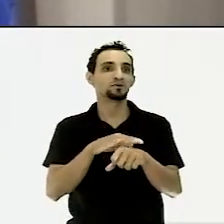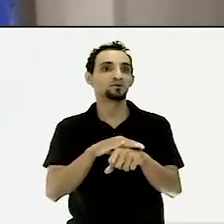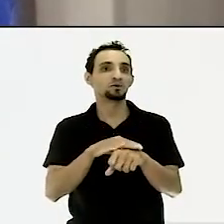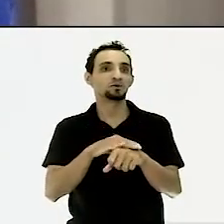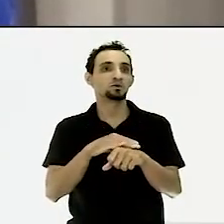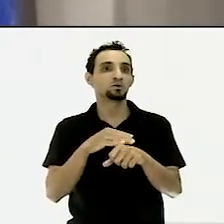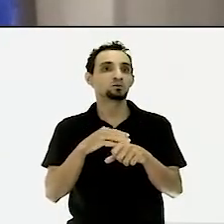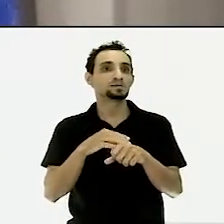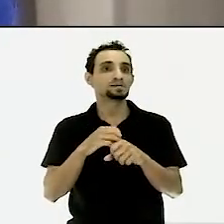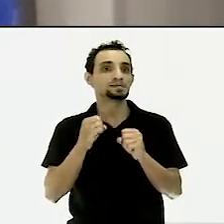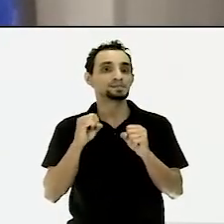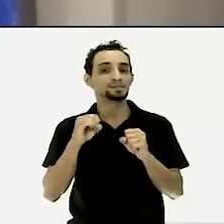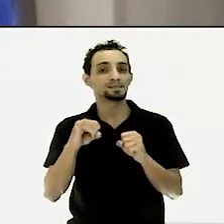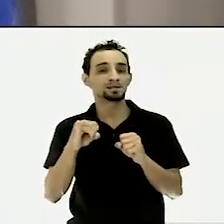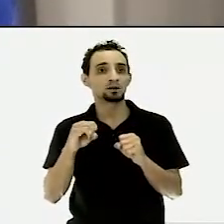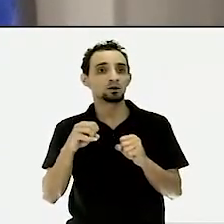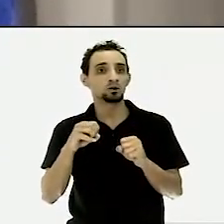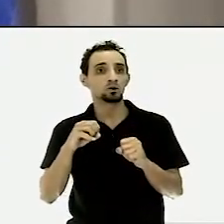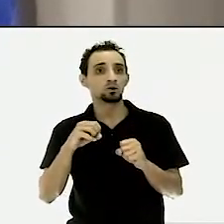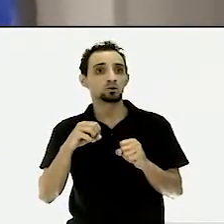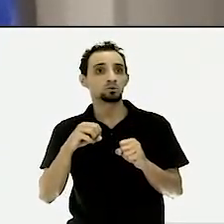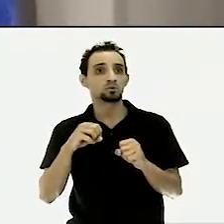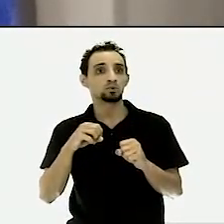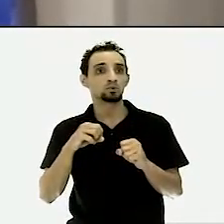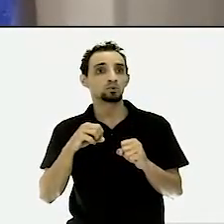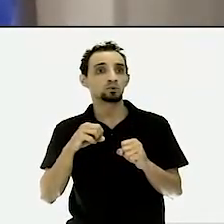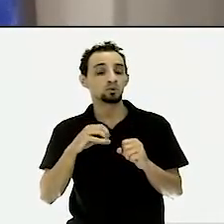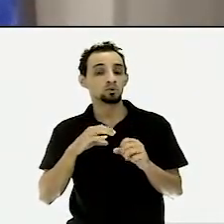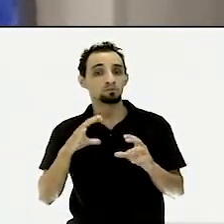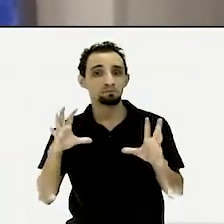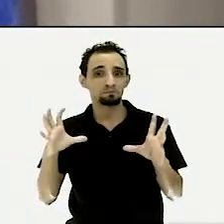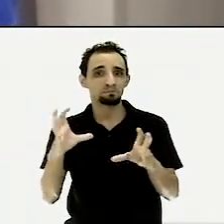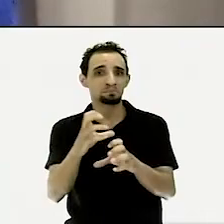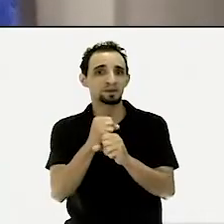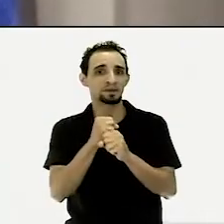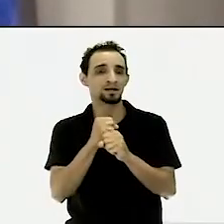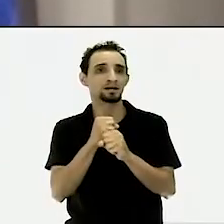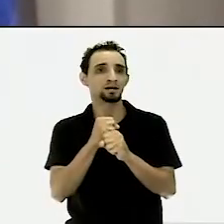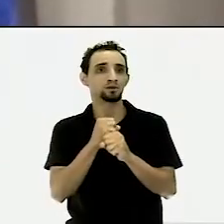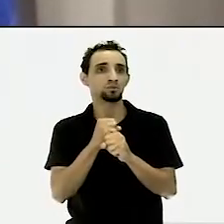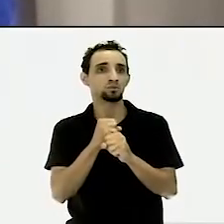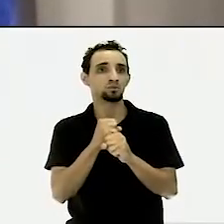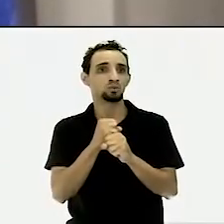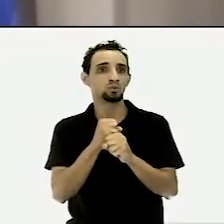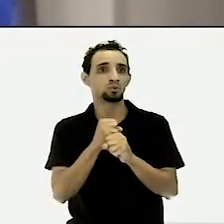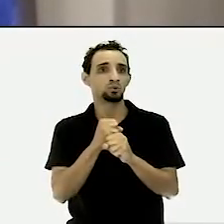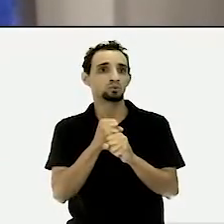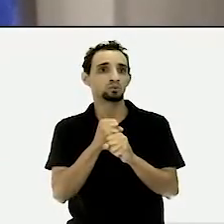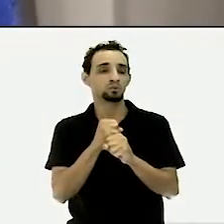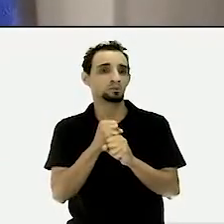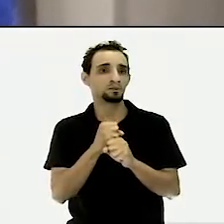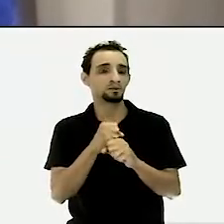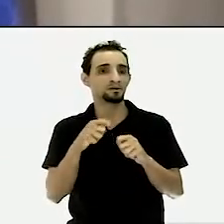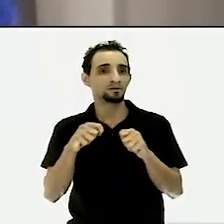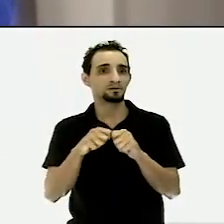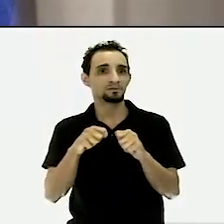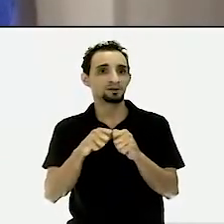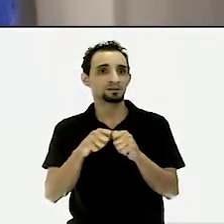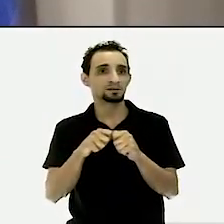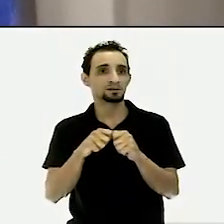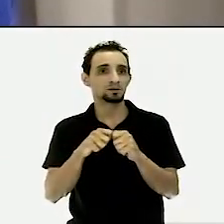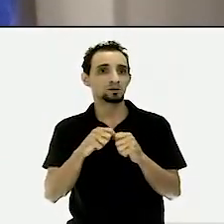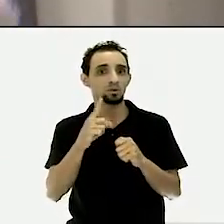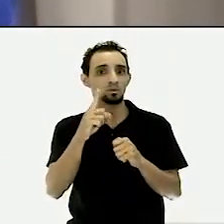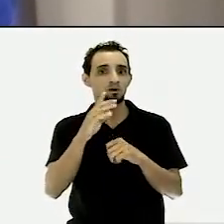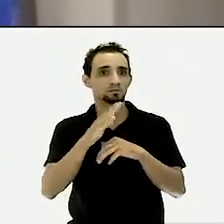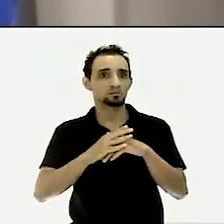pegar, são 20 times, né? Pegar 5 jogadores, são 100 jogadores aqui dentro de Agudos. E um moleque que é da nossa cidade, da Vila do